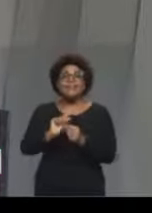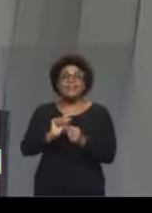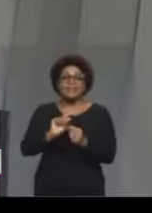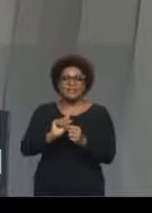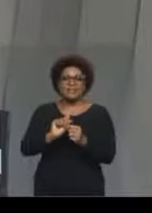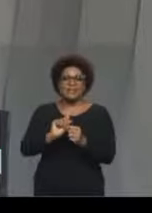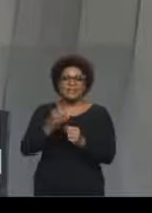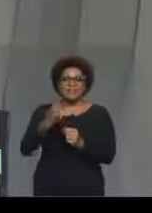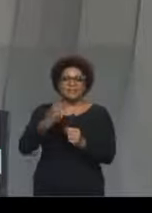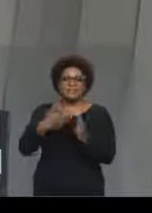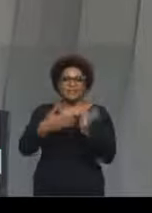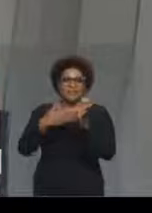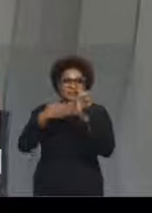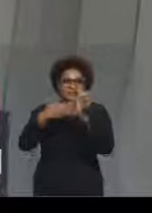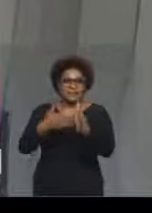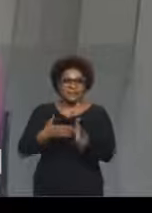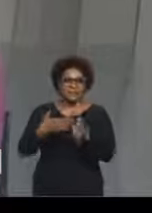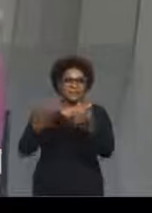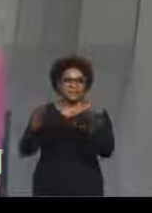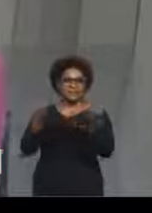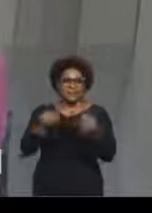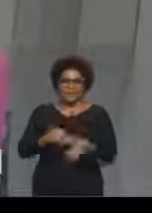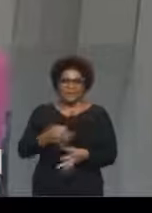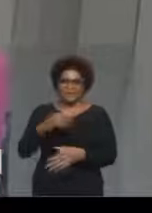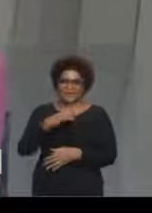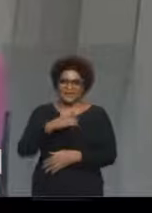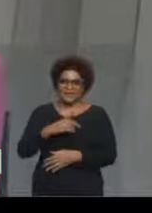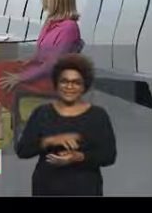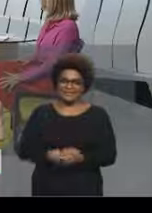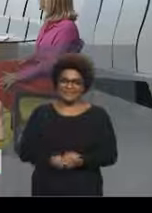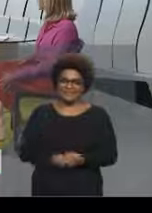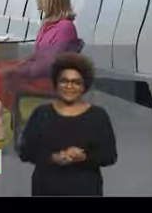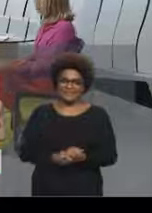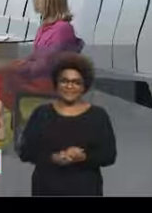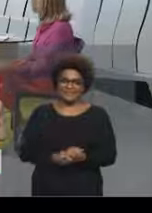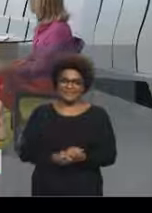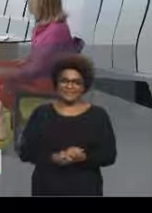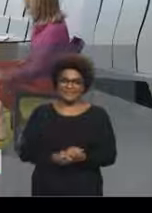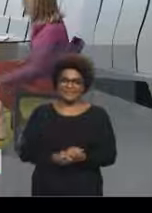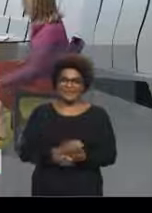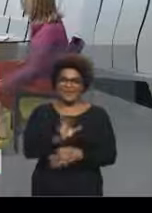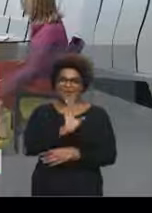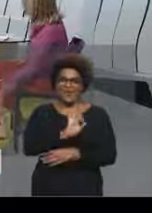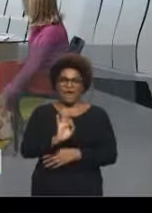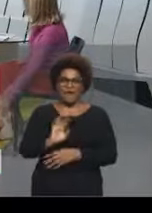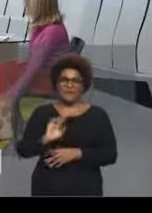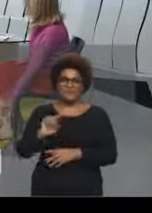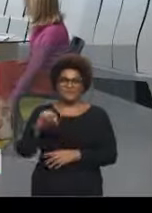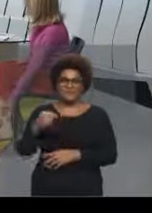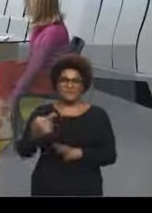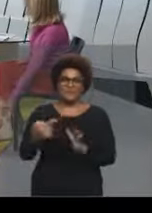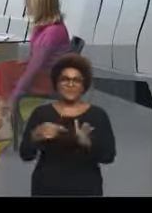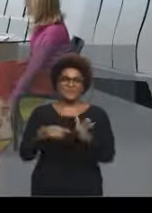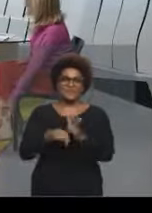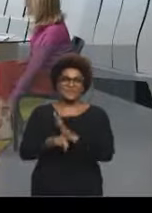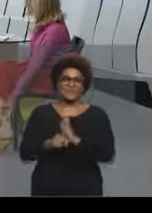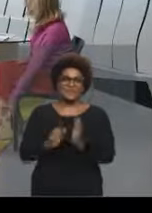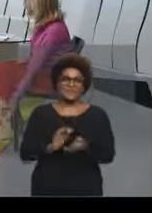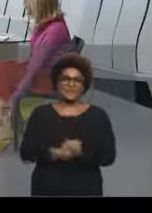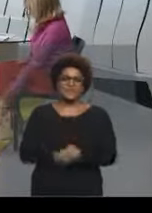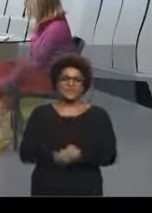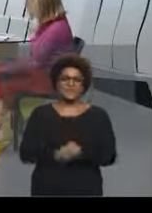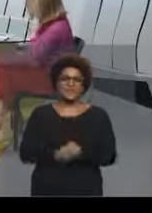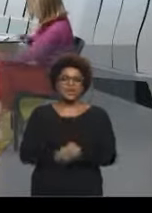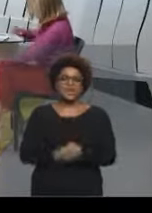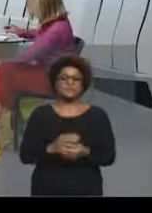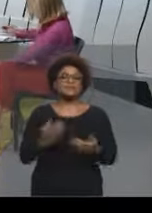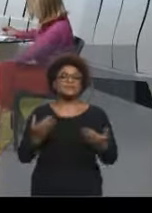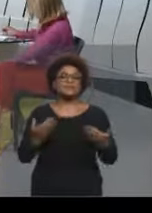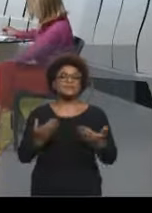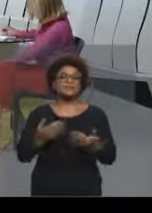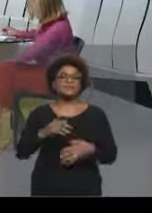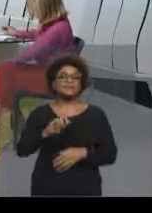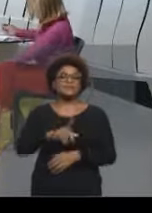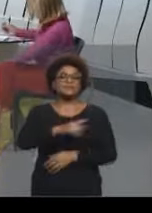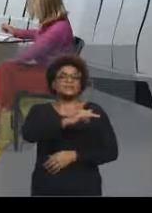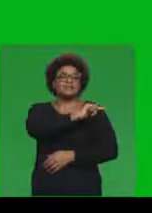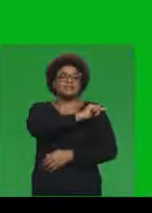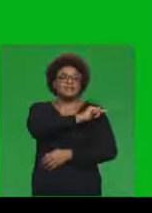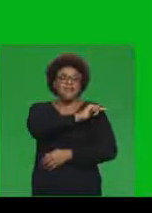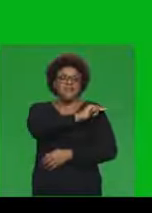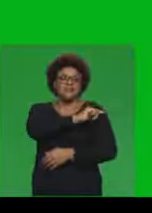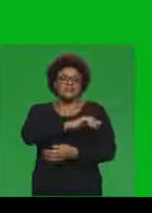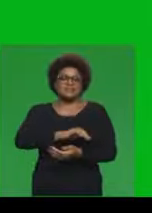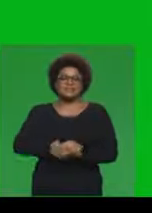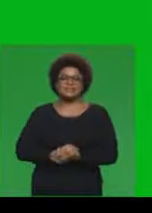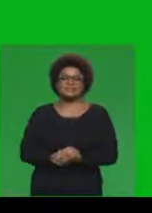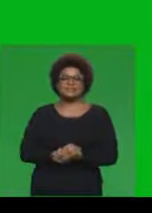dar certinho. Não é isso? Ótimo, vamos para a próxima. Nossa próxima questão agora é do 7º ano. Qual